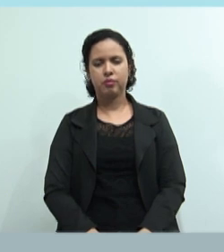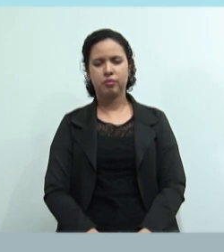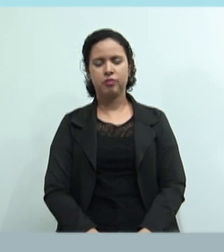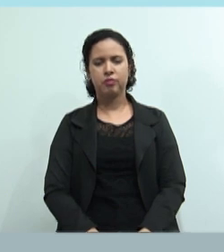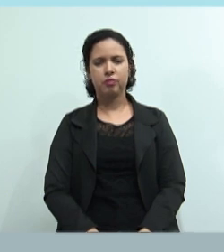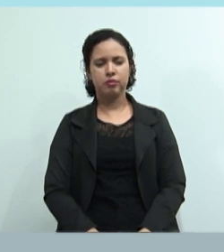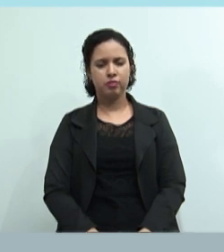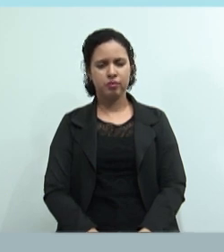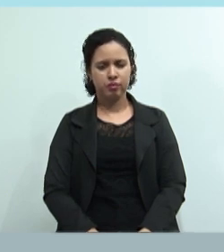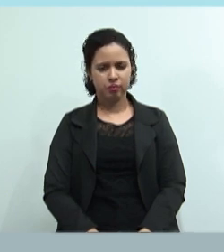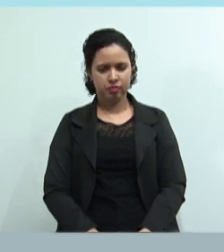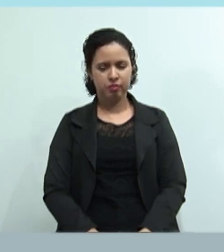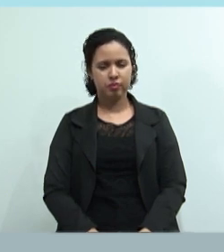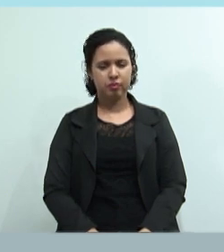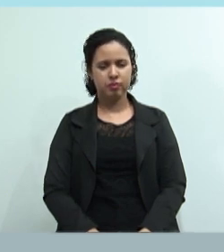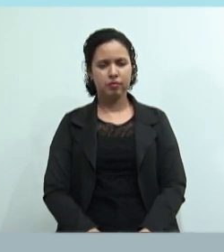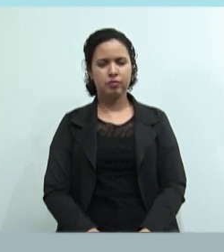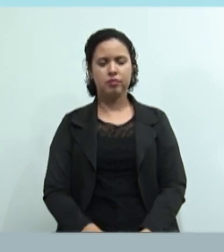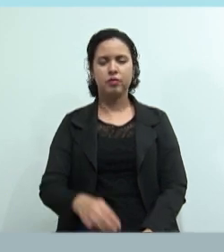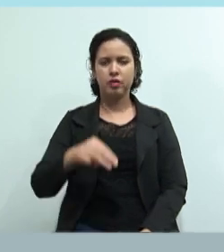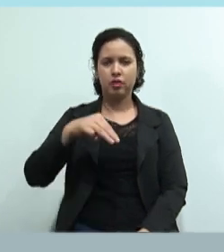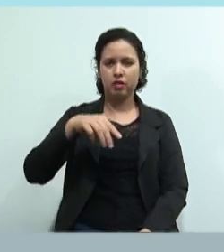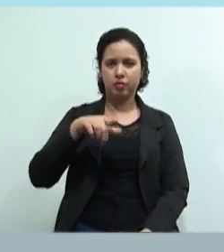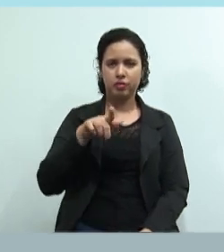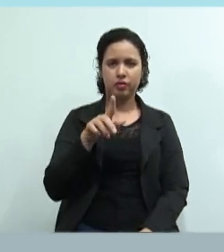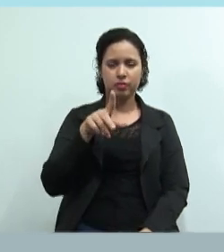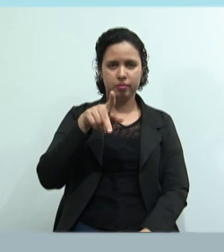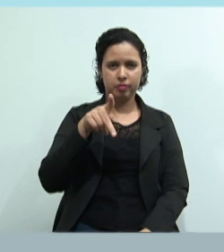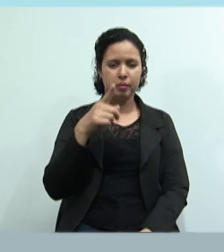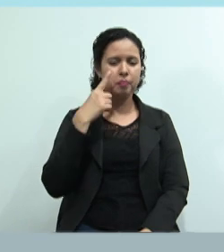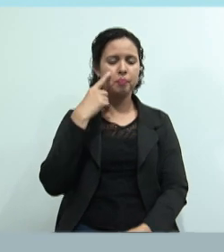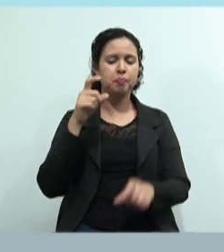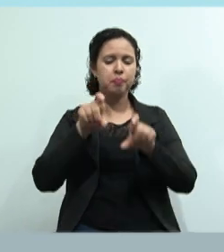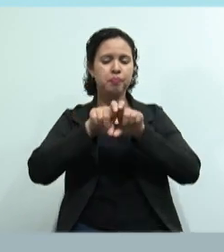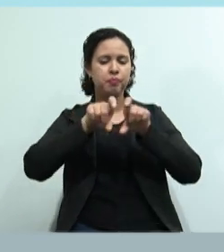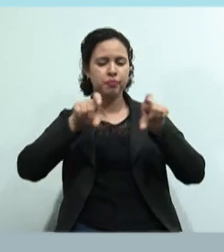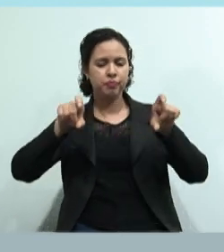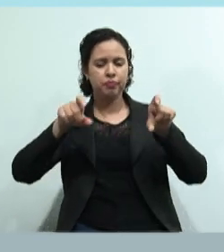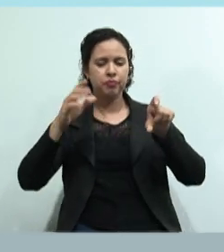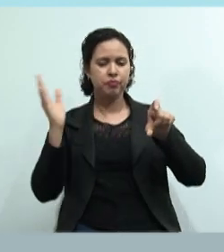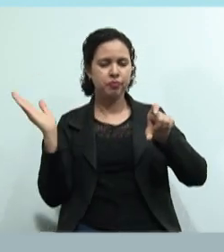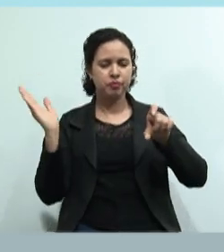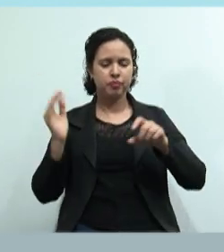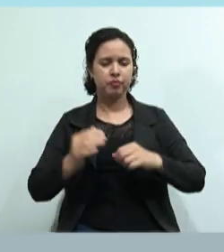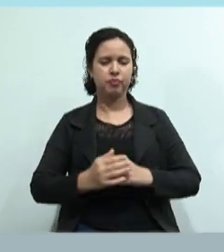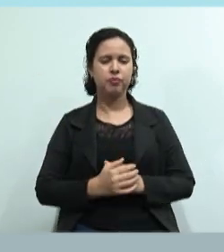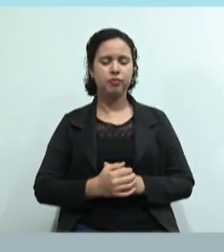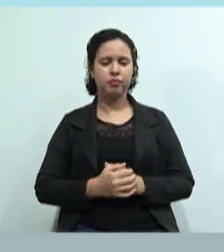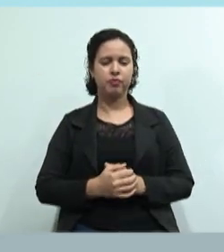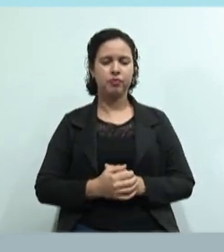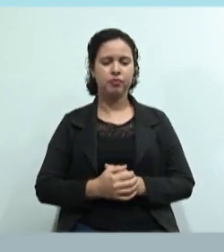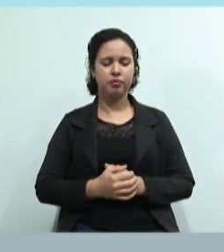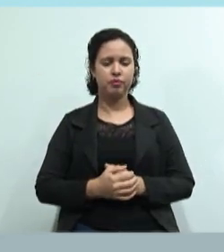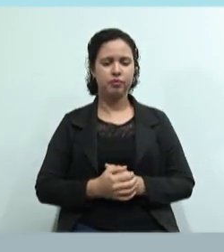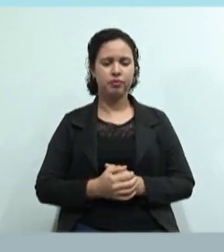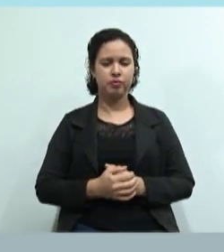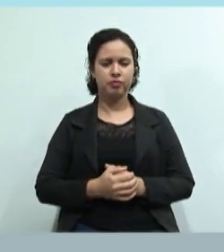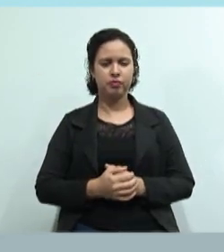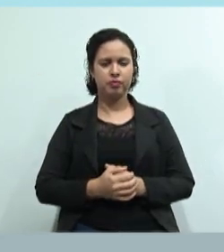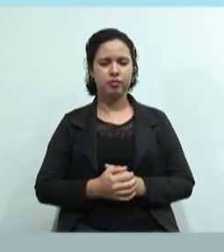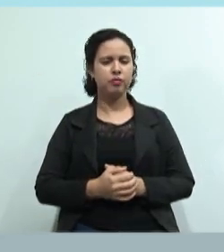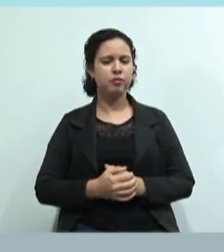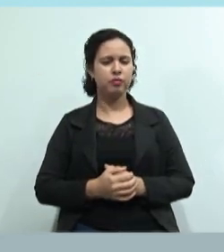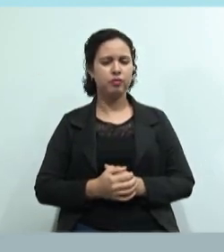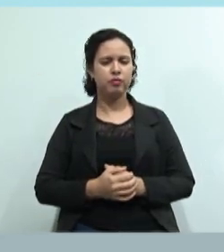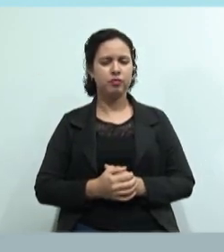0,30. MGP igual a 20%, igual a 20 dividido por 100, igual a